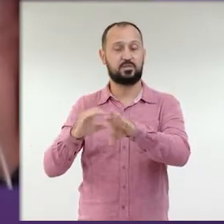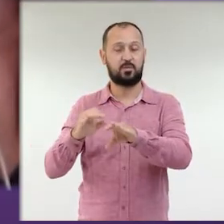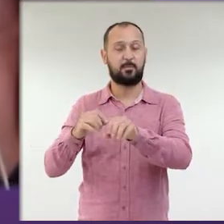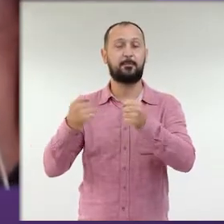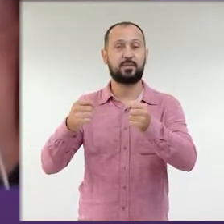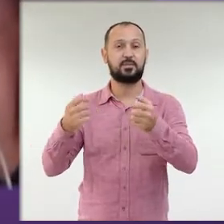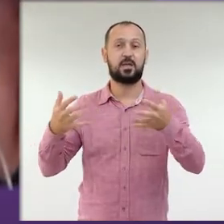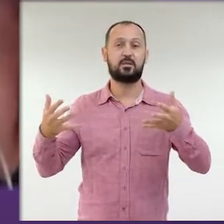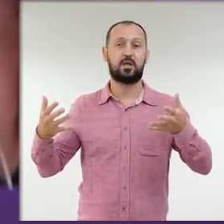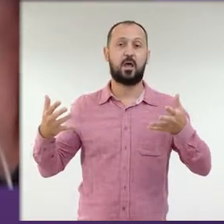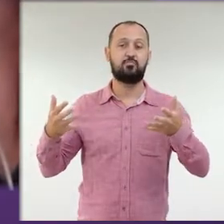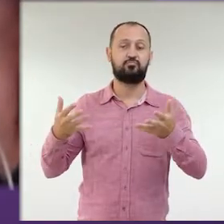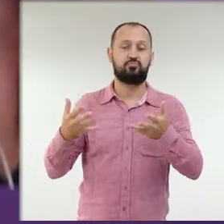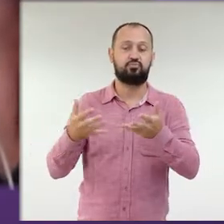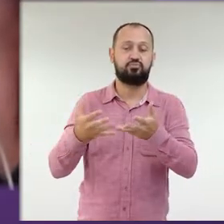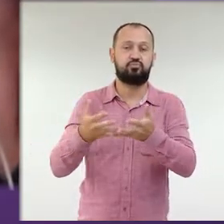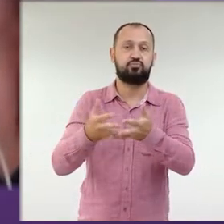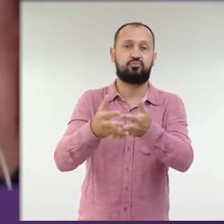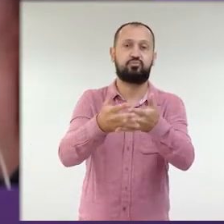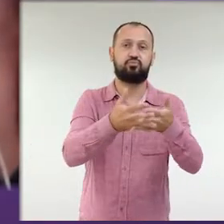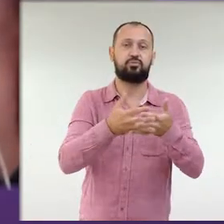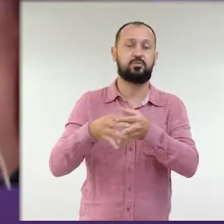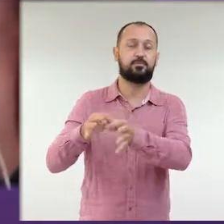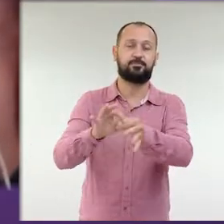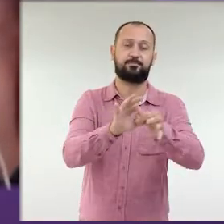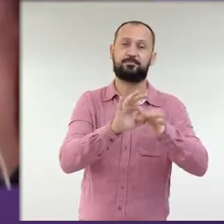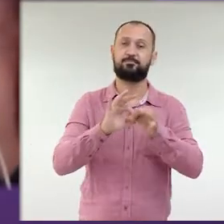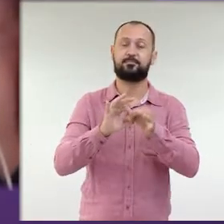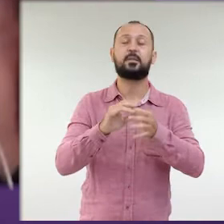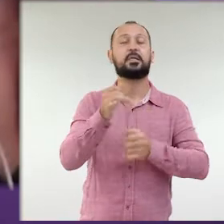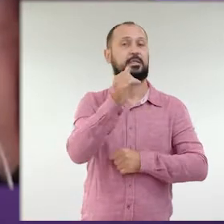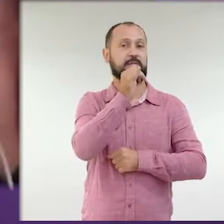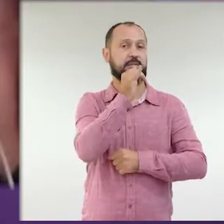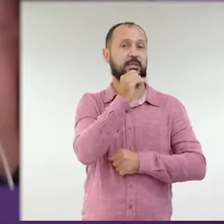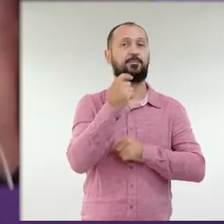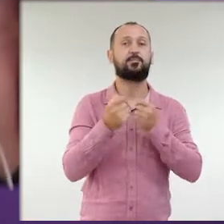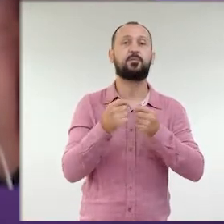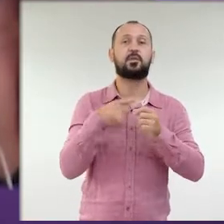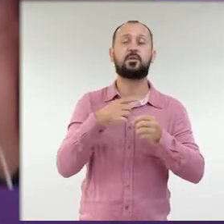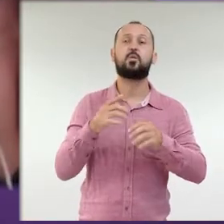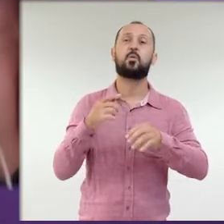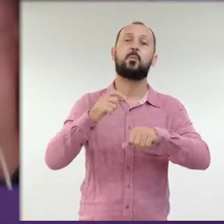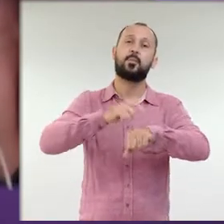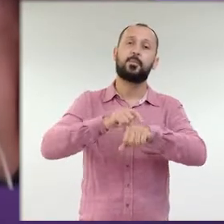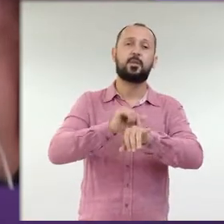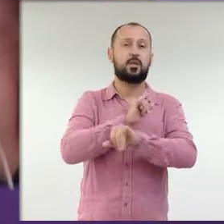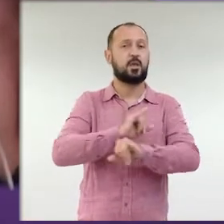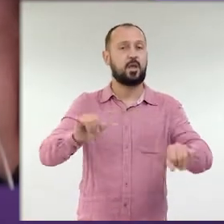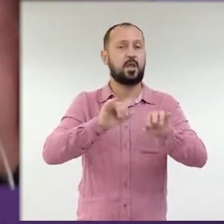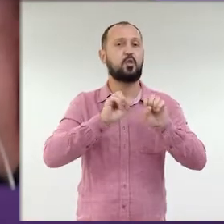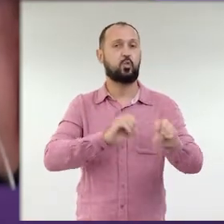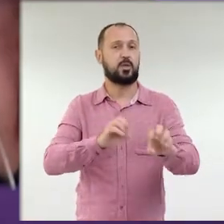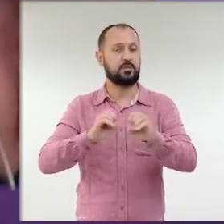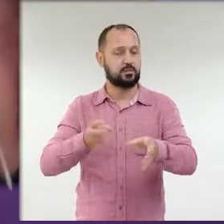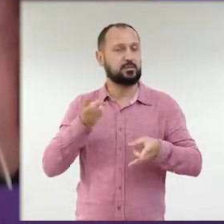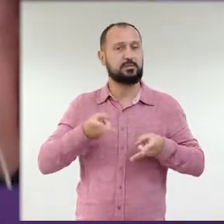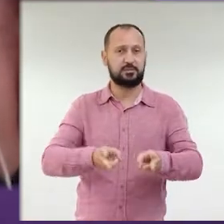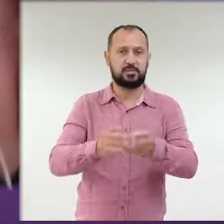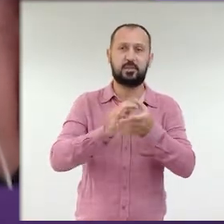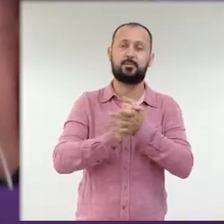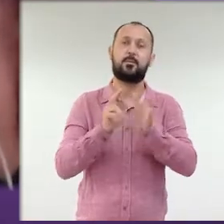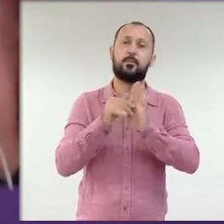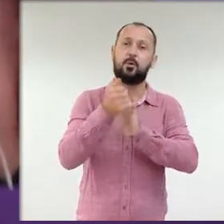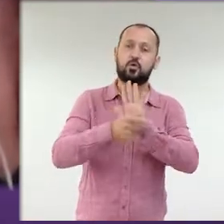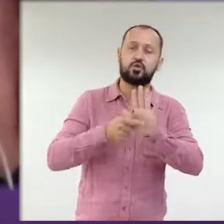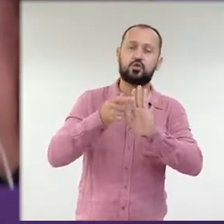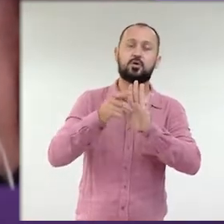deveriam trabalhar integradas, interligadas, por exemplo, aqui, com campanhas educativas permanentes, programas